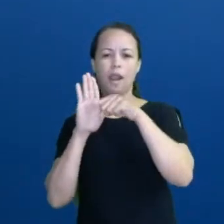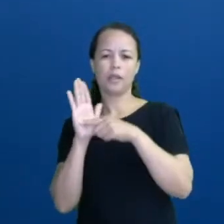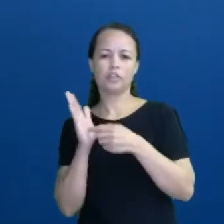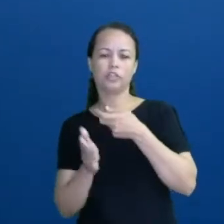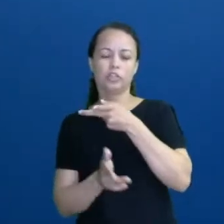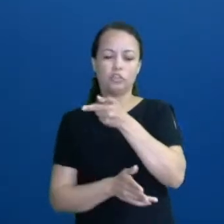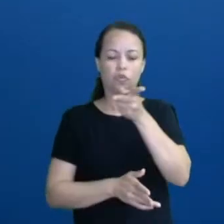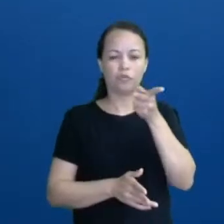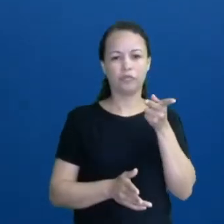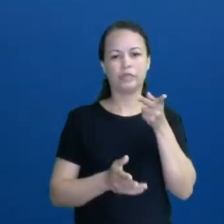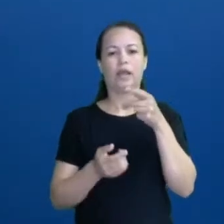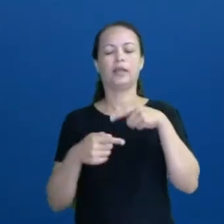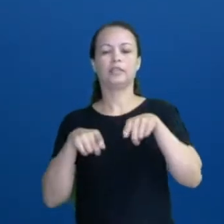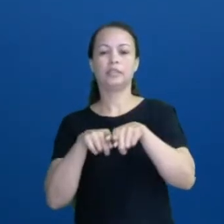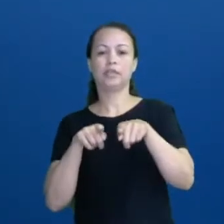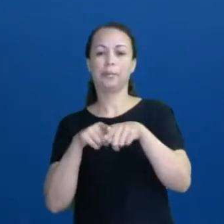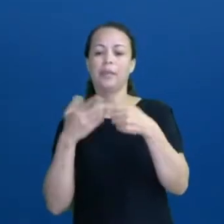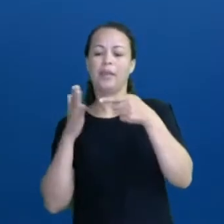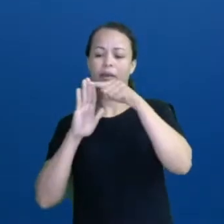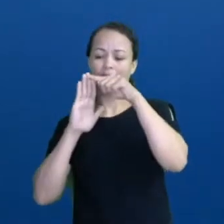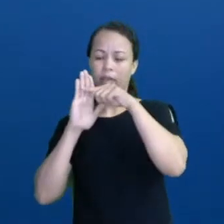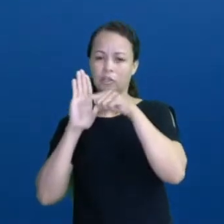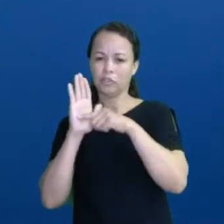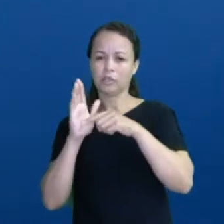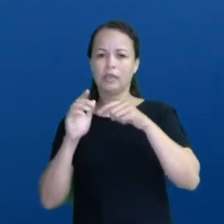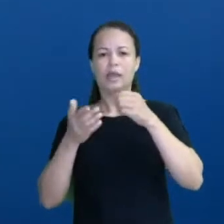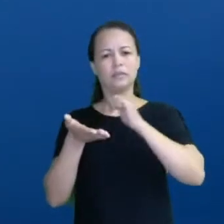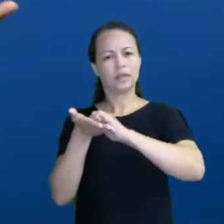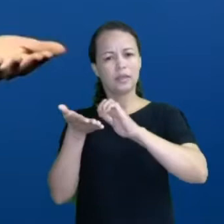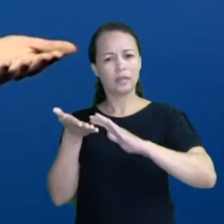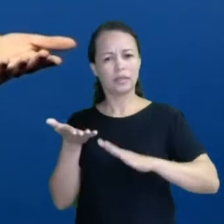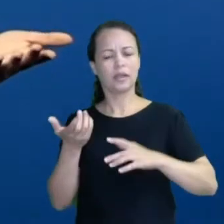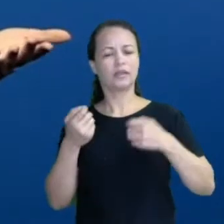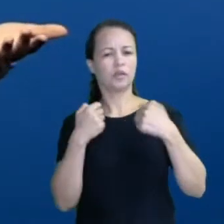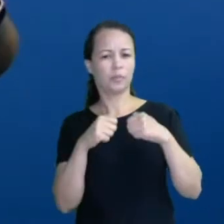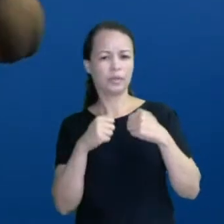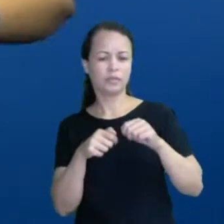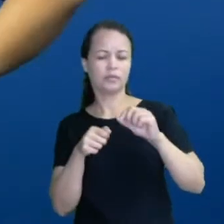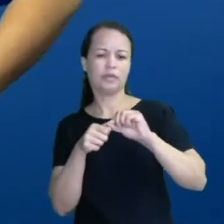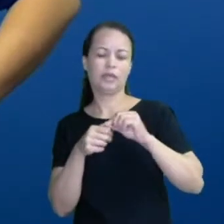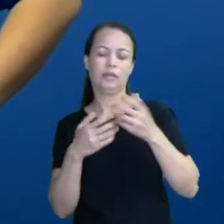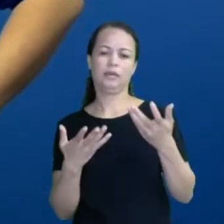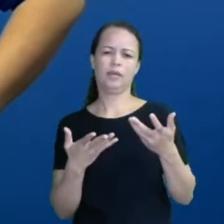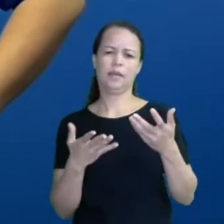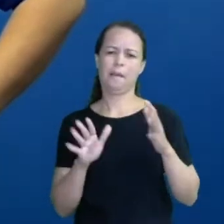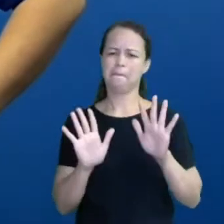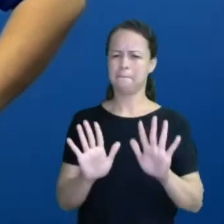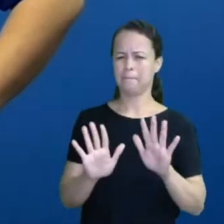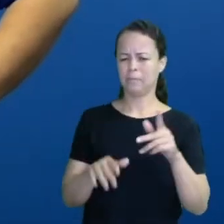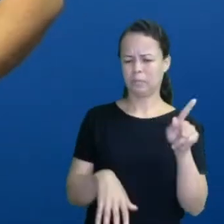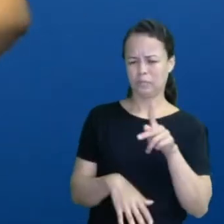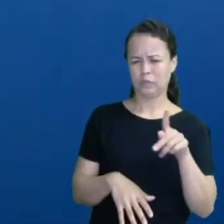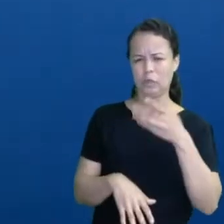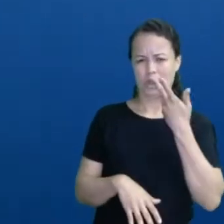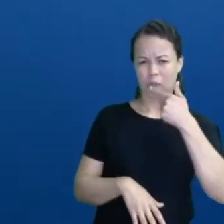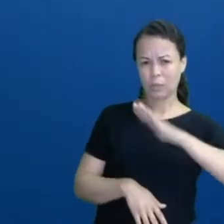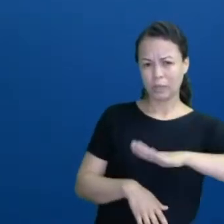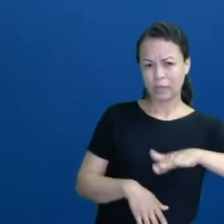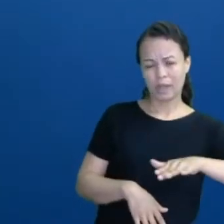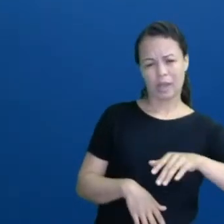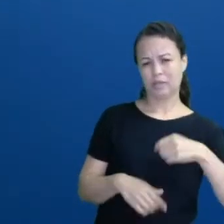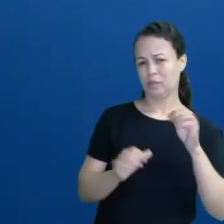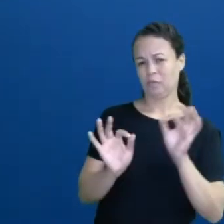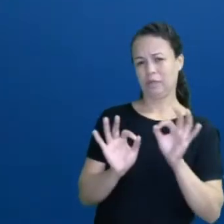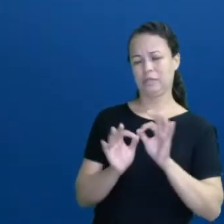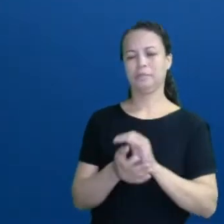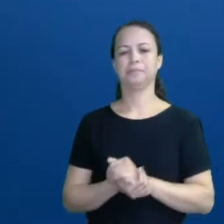também lista das atividades que eu tenho que fazer. Como assim? Mas eu sou criança, tia, eu não faço isso. Mas deveria. Se todos os dias